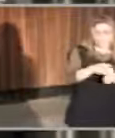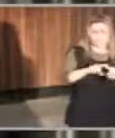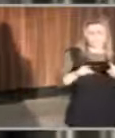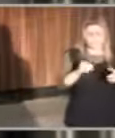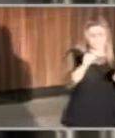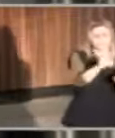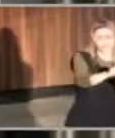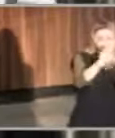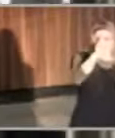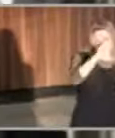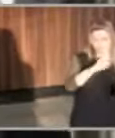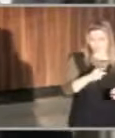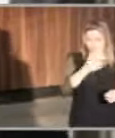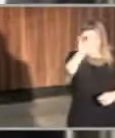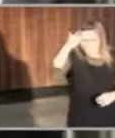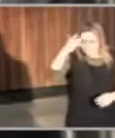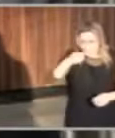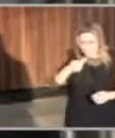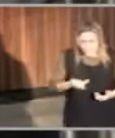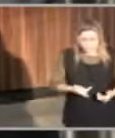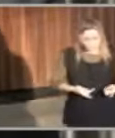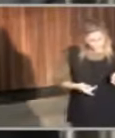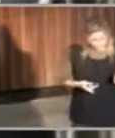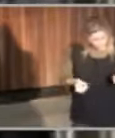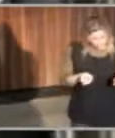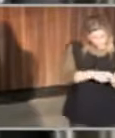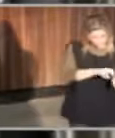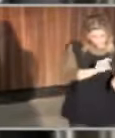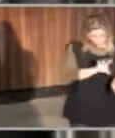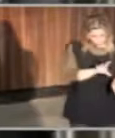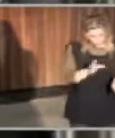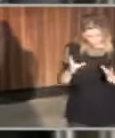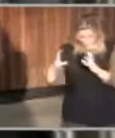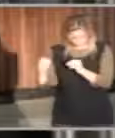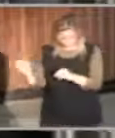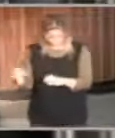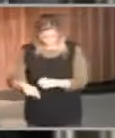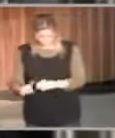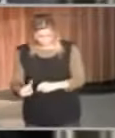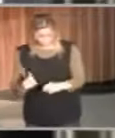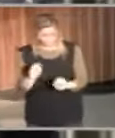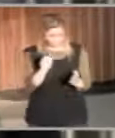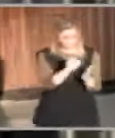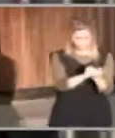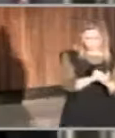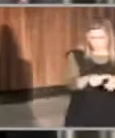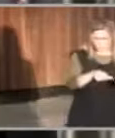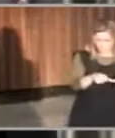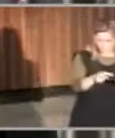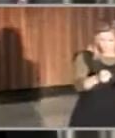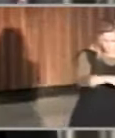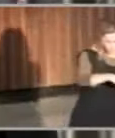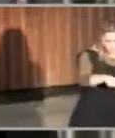então não é dia você não consagra o dia do senhor você consagra meio dia para o senhor você está entendendo